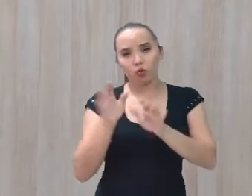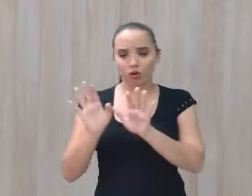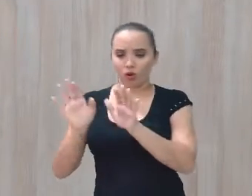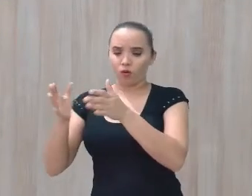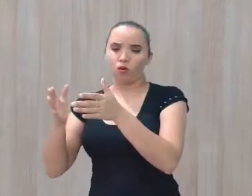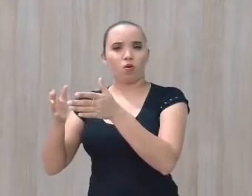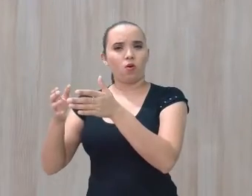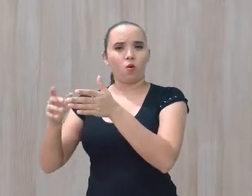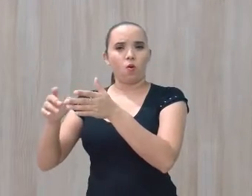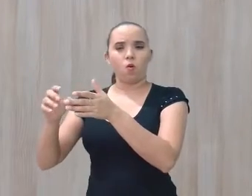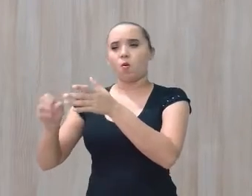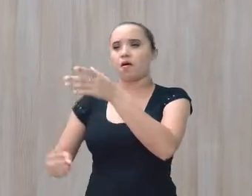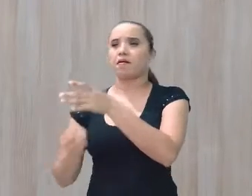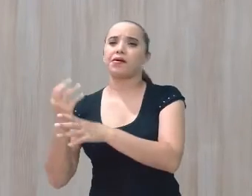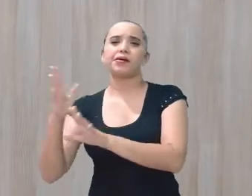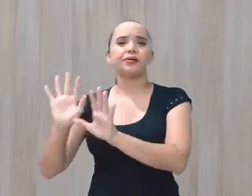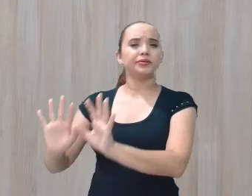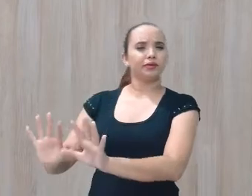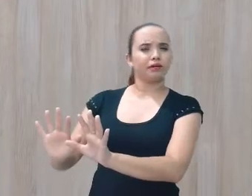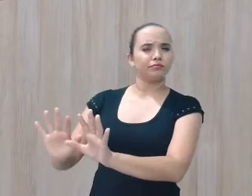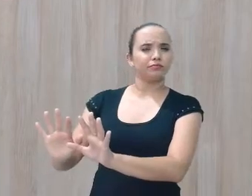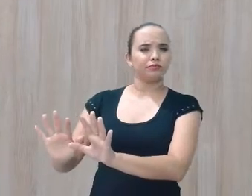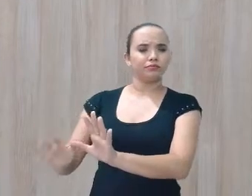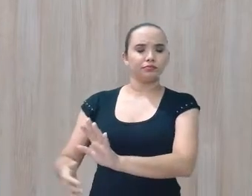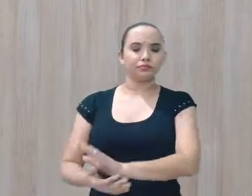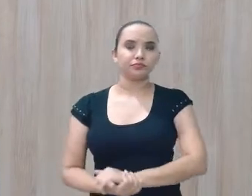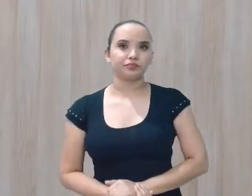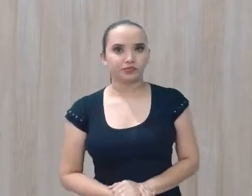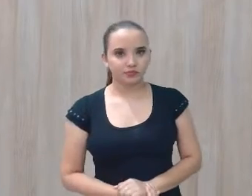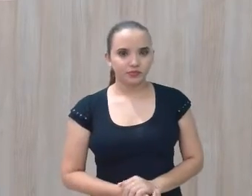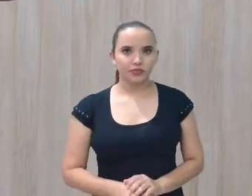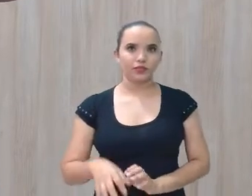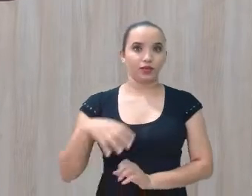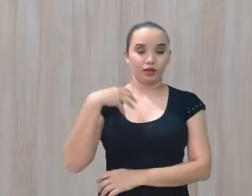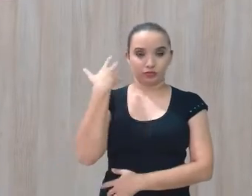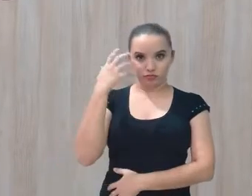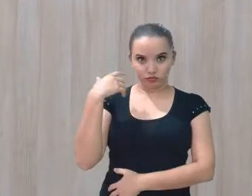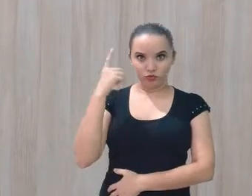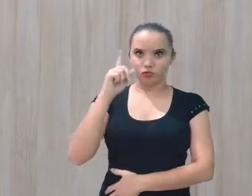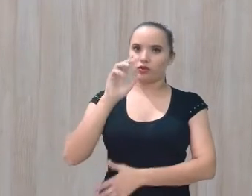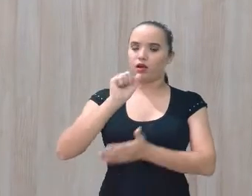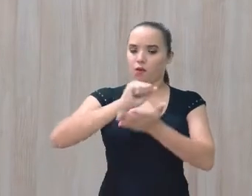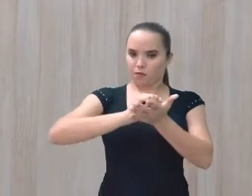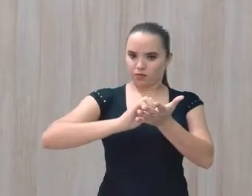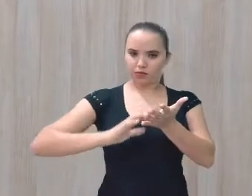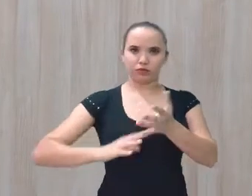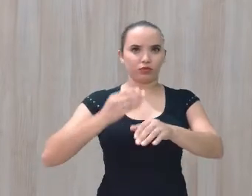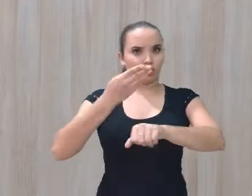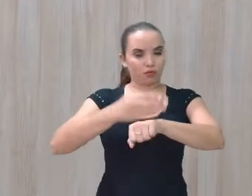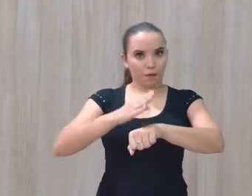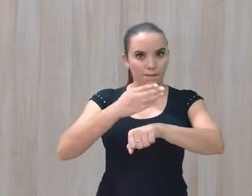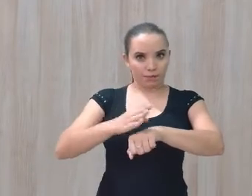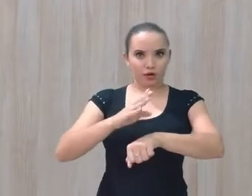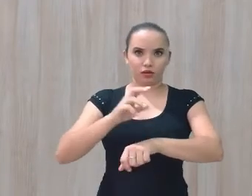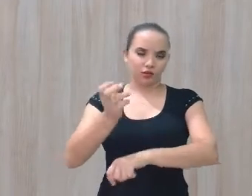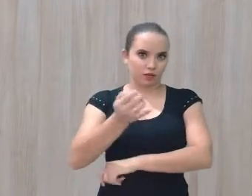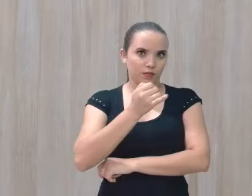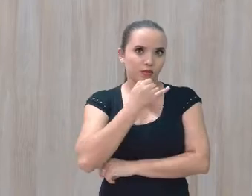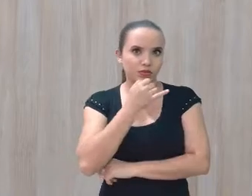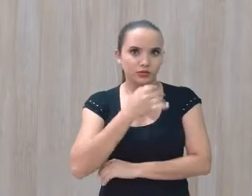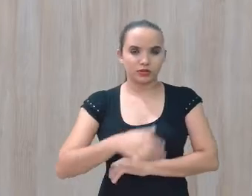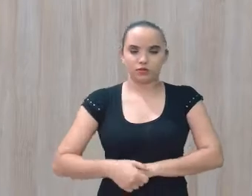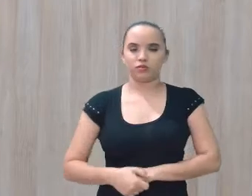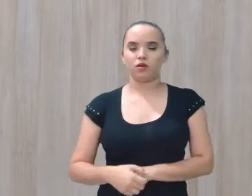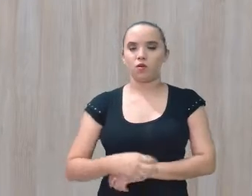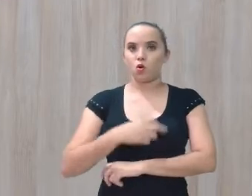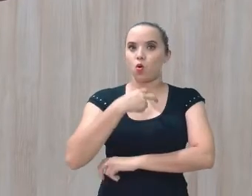pensar aí, né? Veja, a música é uma atividade humana, tá, gente? A voz, por exemplo, o canto dos pássaros, a gente